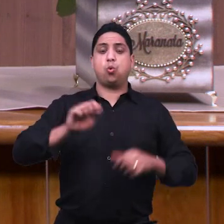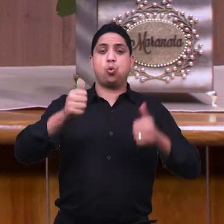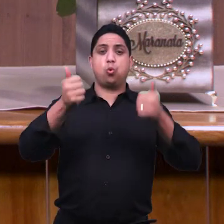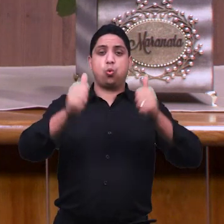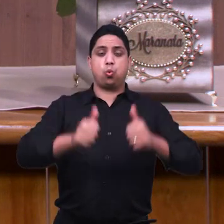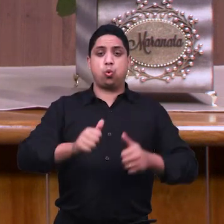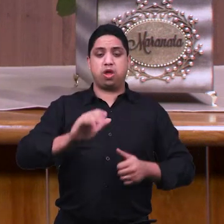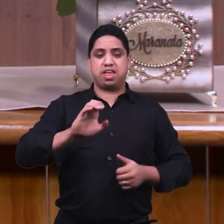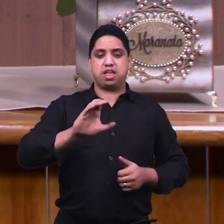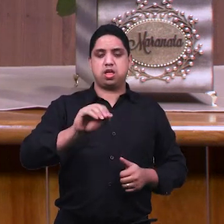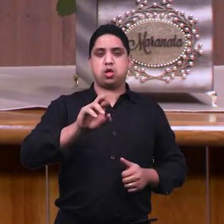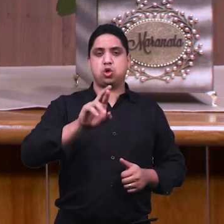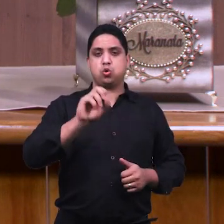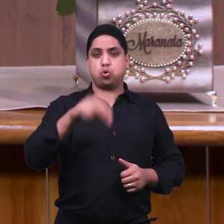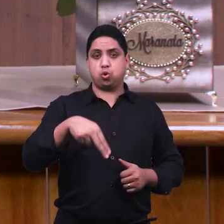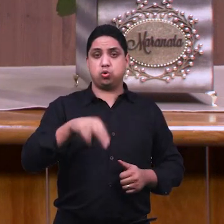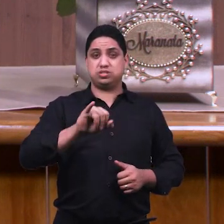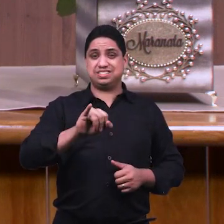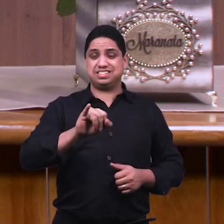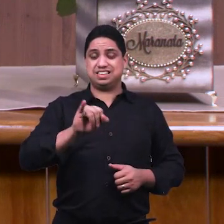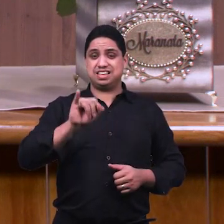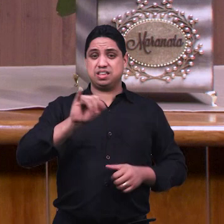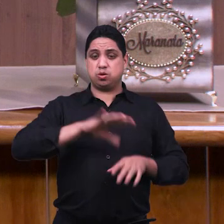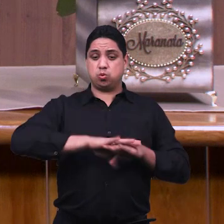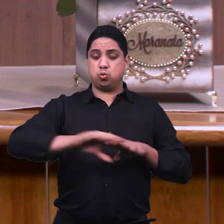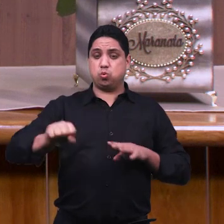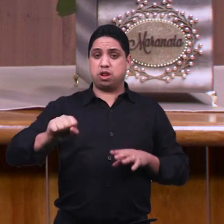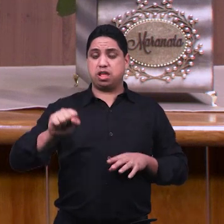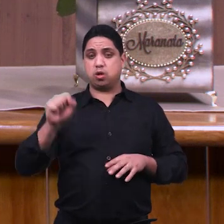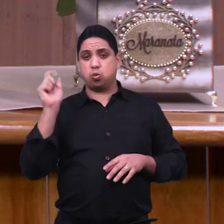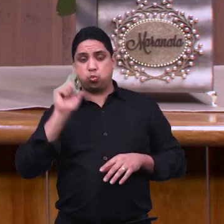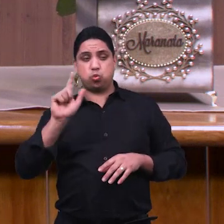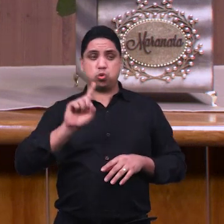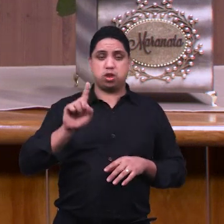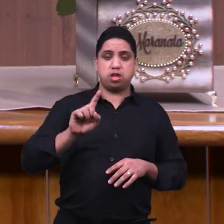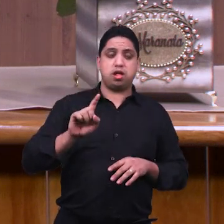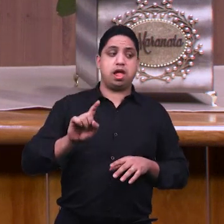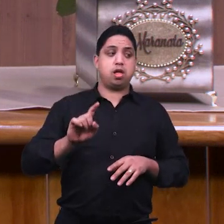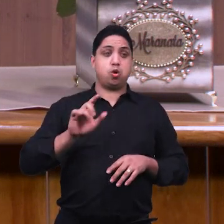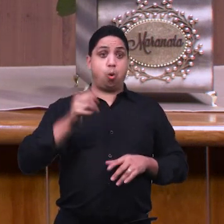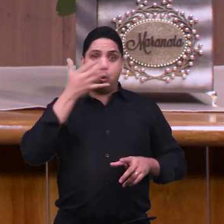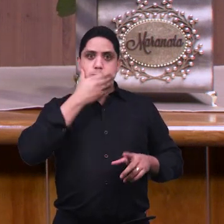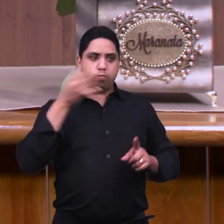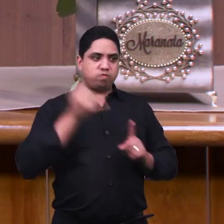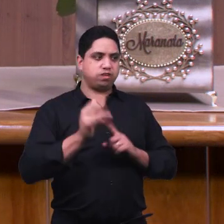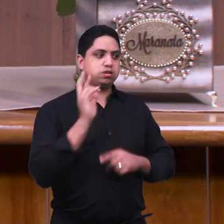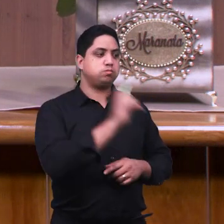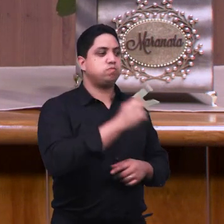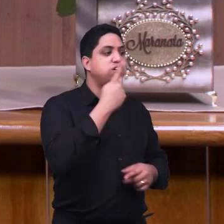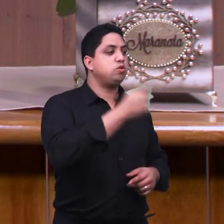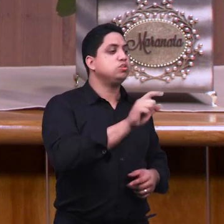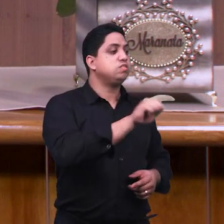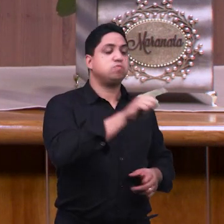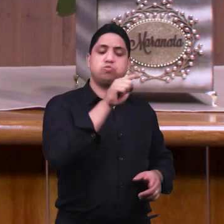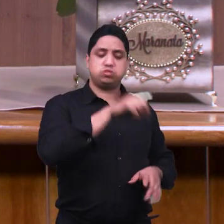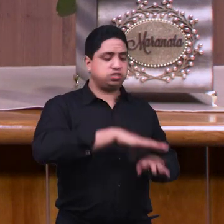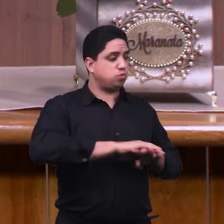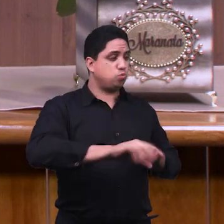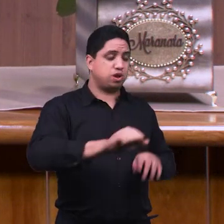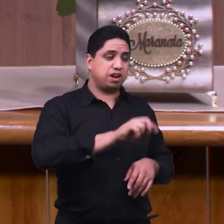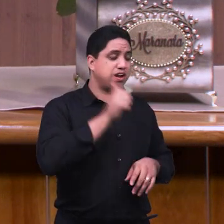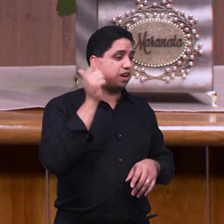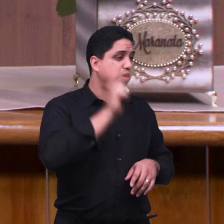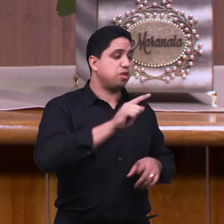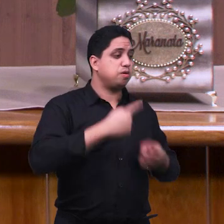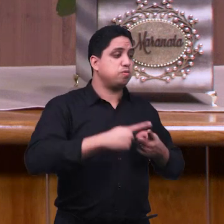ele ia sarar da doença ou não. O Senhor mandou uma resposta do profeta, que ele não sararia, porque ele foi consultar o Deus de Ecrom, que é chamado